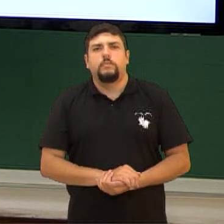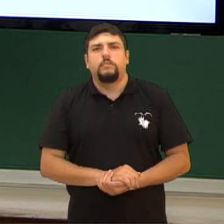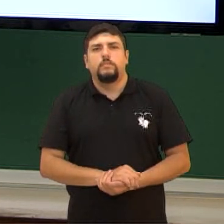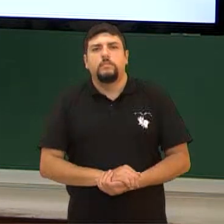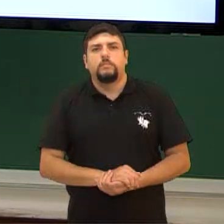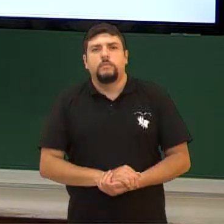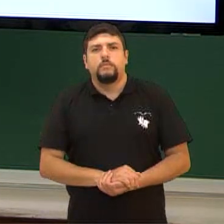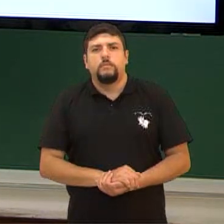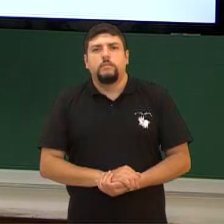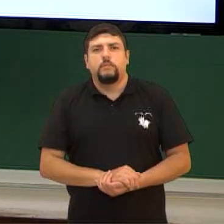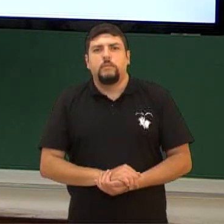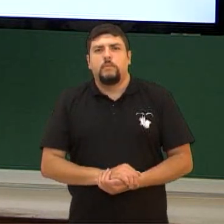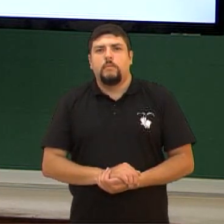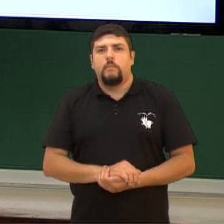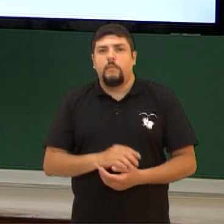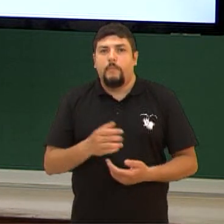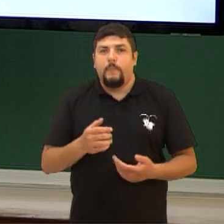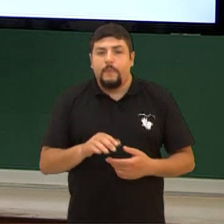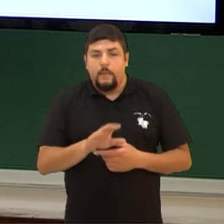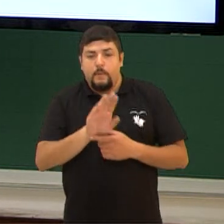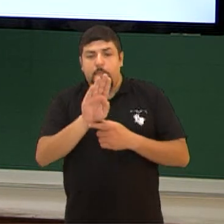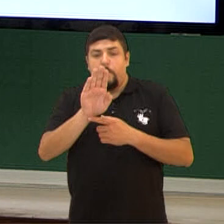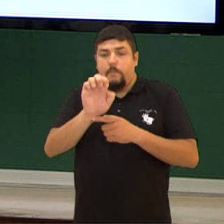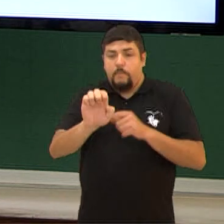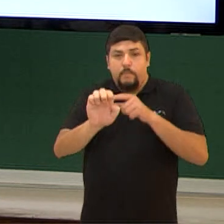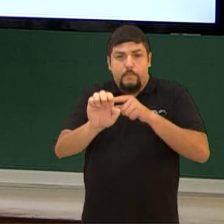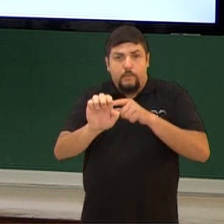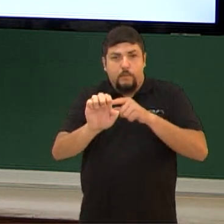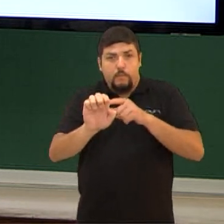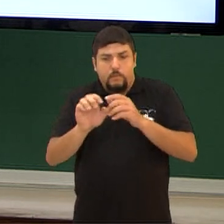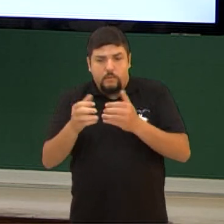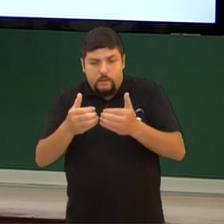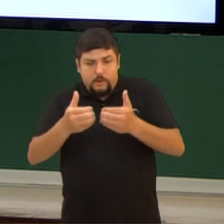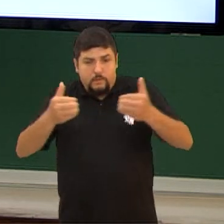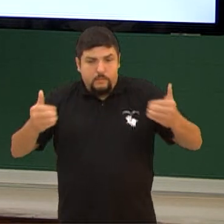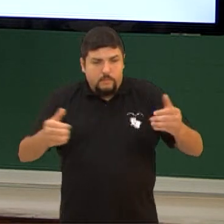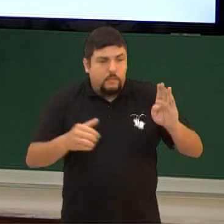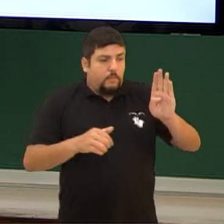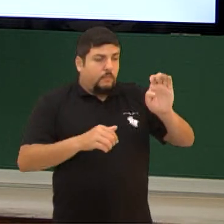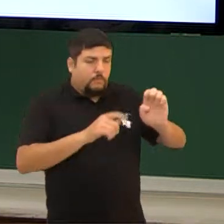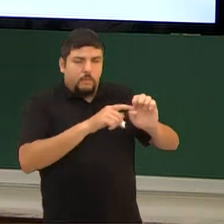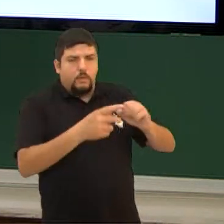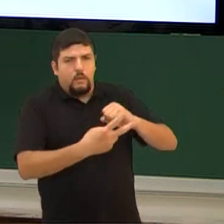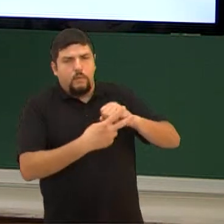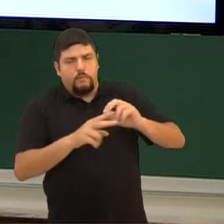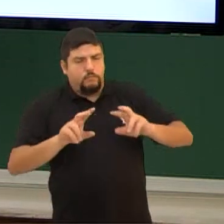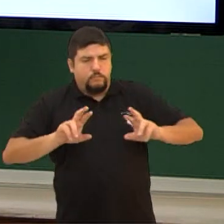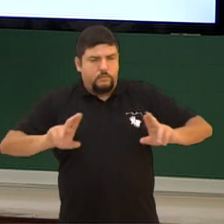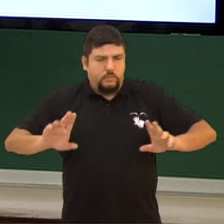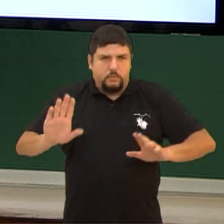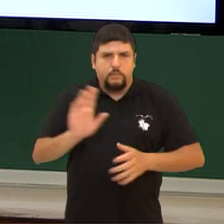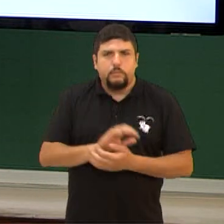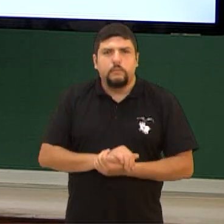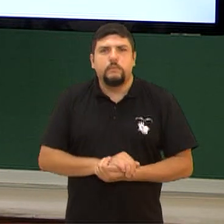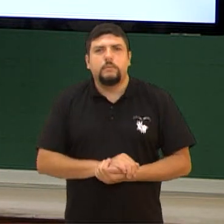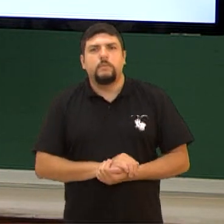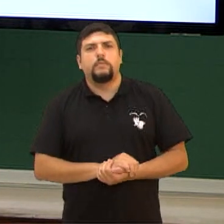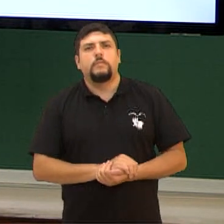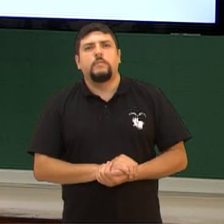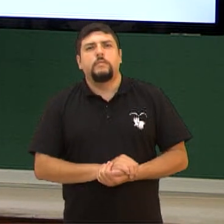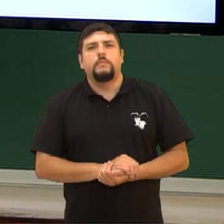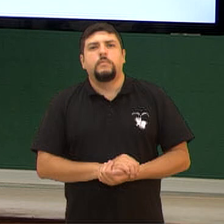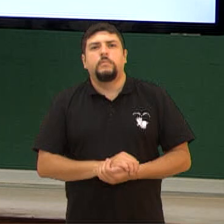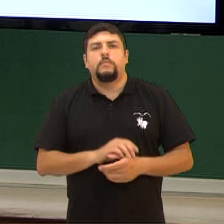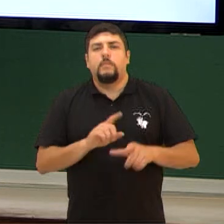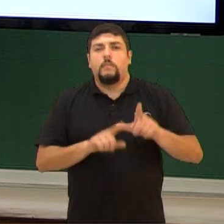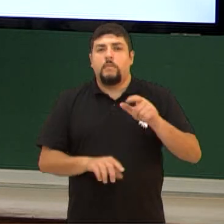não é verbo to be? Sim, separadamente. Não é o caso aqui, tá bom? Na letra B,